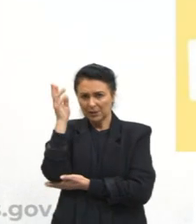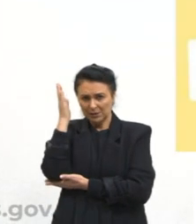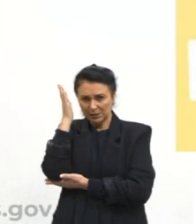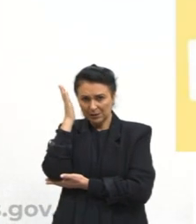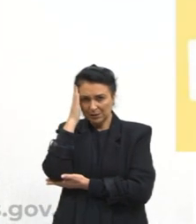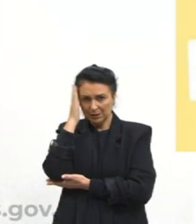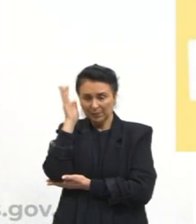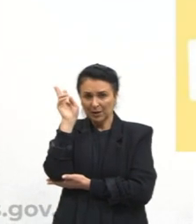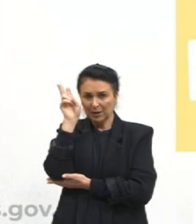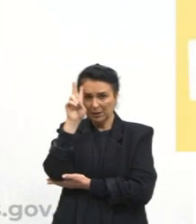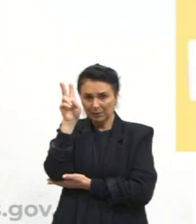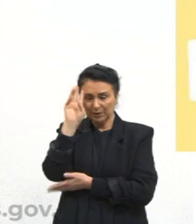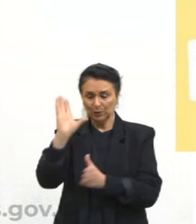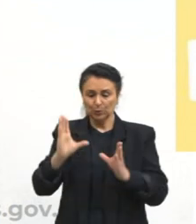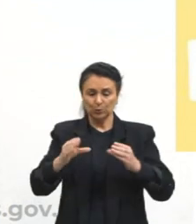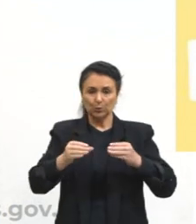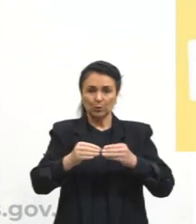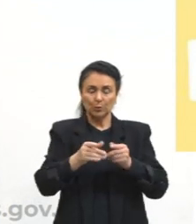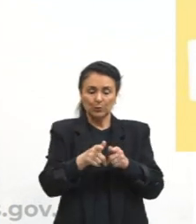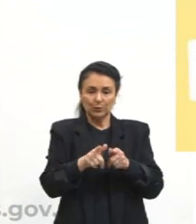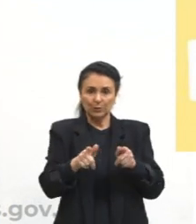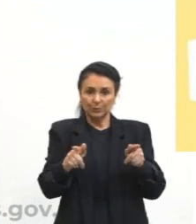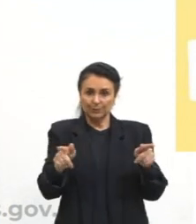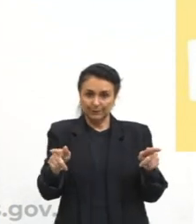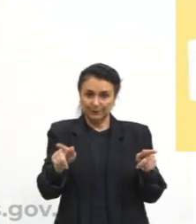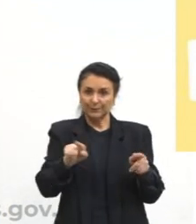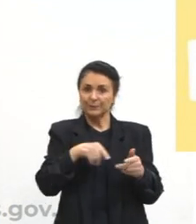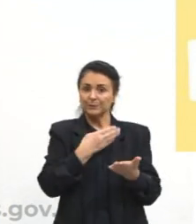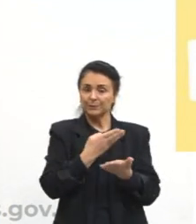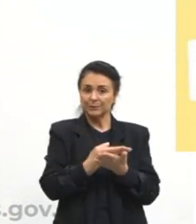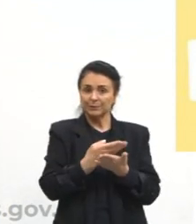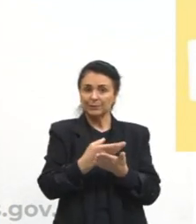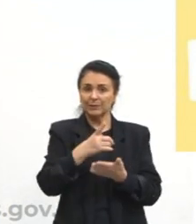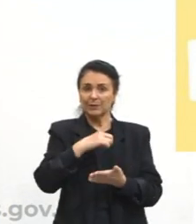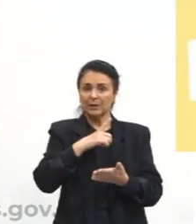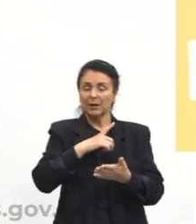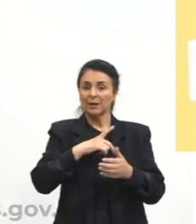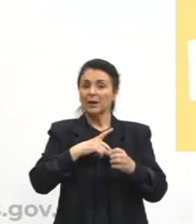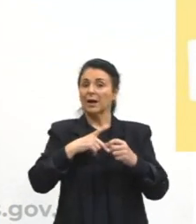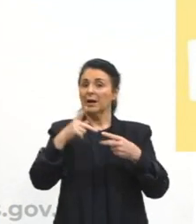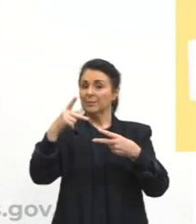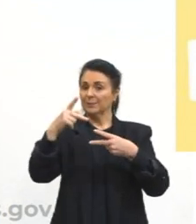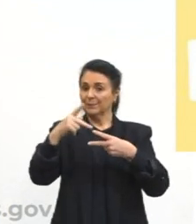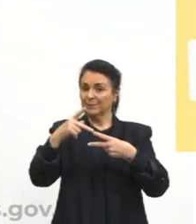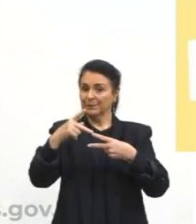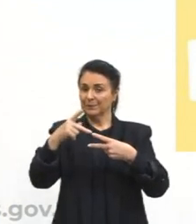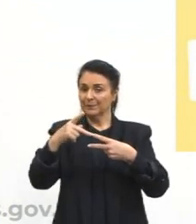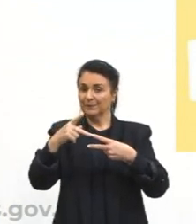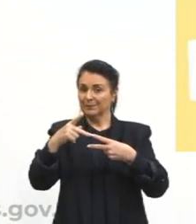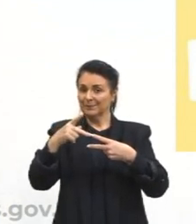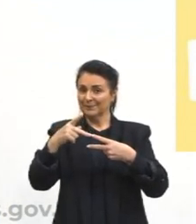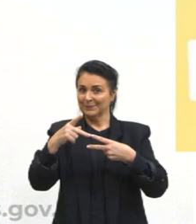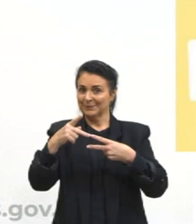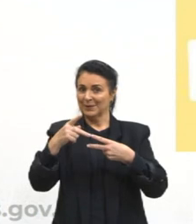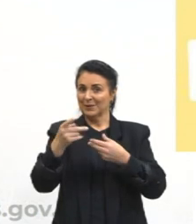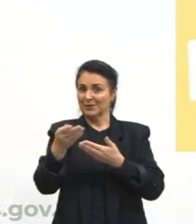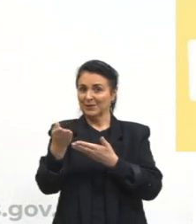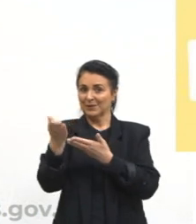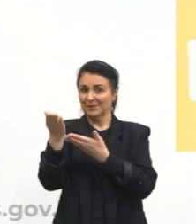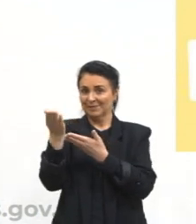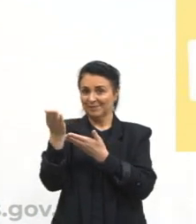aí das classes gramaticais que a gente estuda você saiba que existe as preposições né a antes